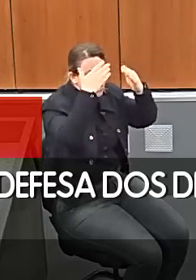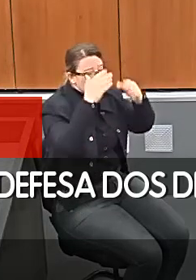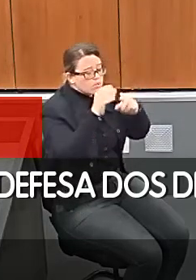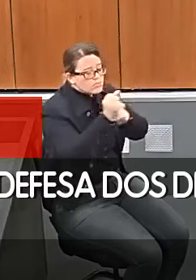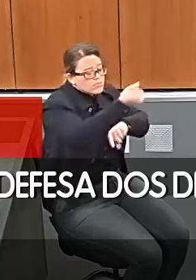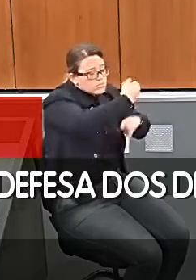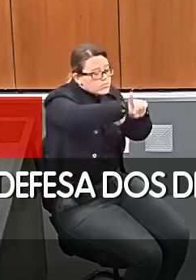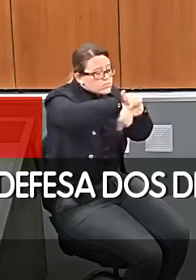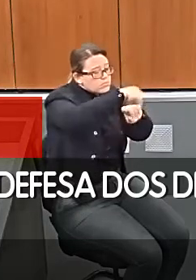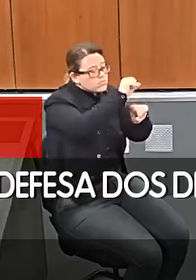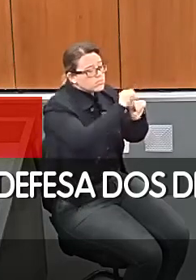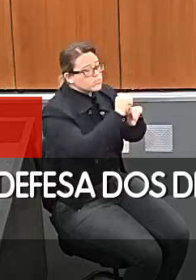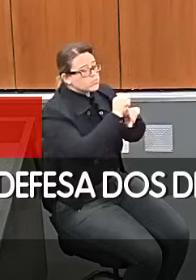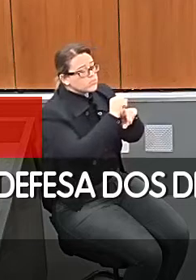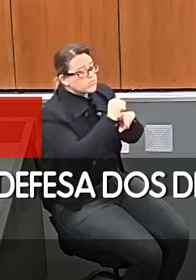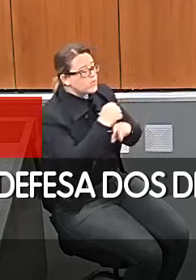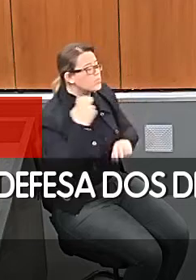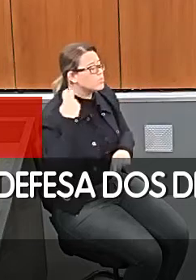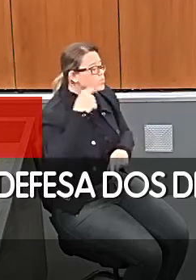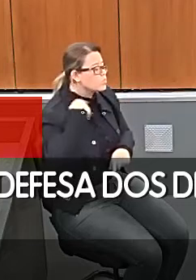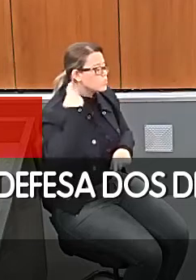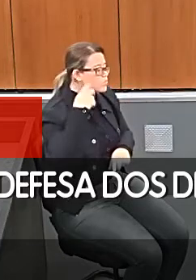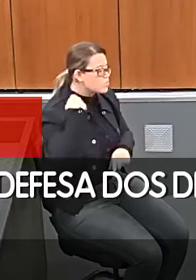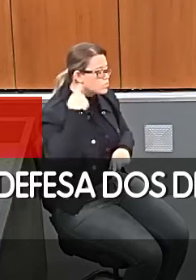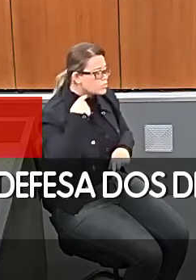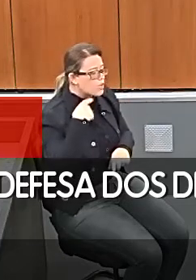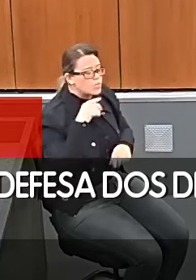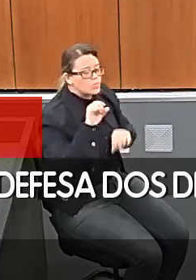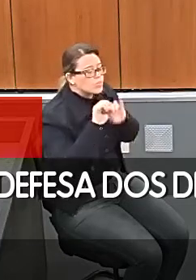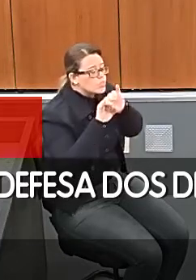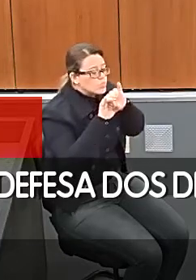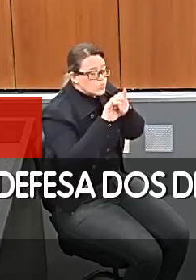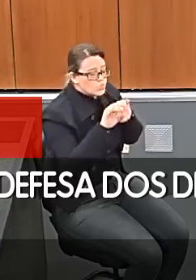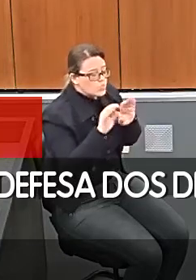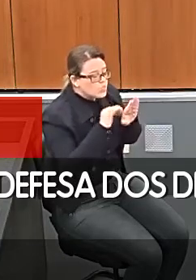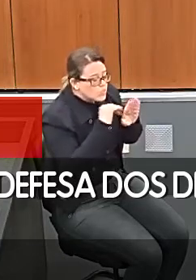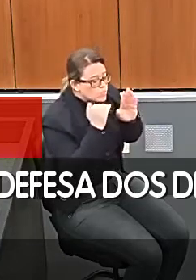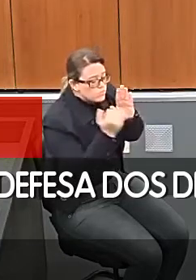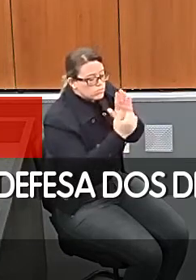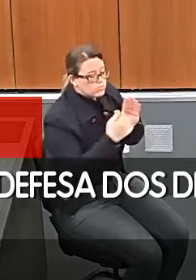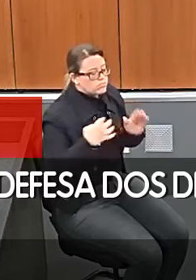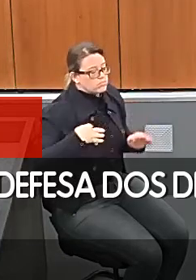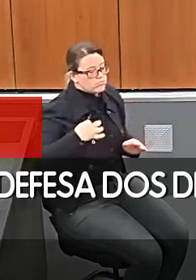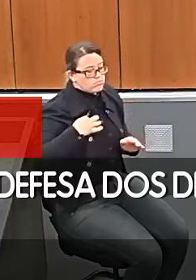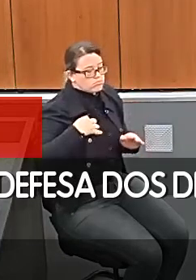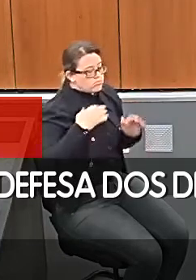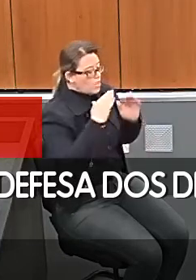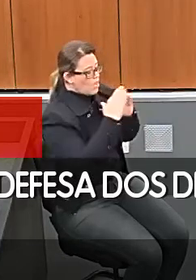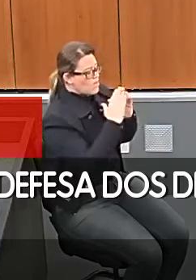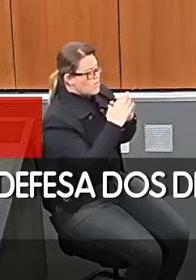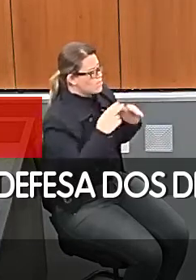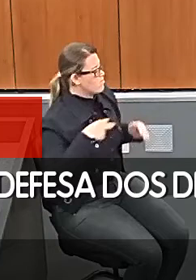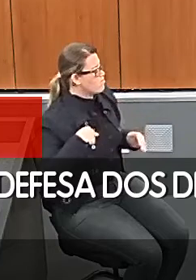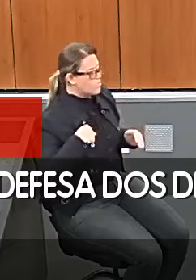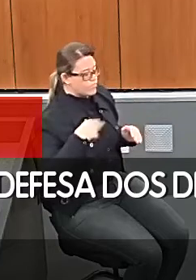assistente social, uma advogada, mas todos voluntários. Nós não temos sede própria.